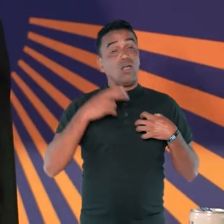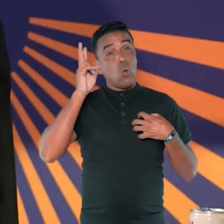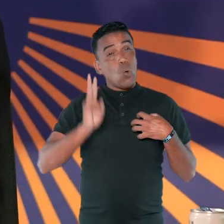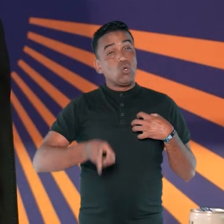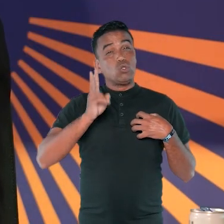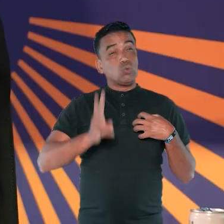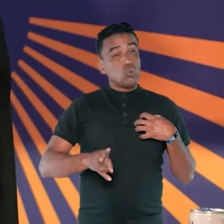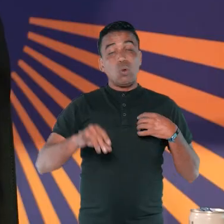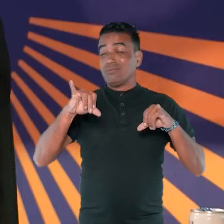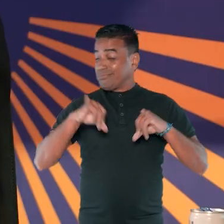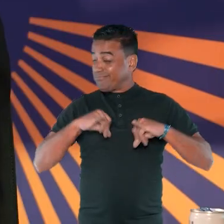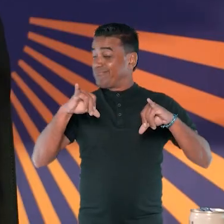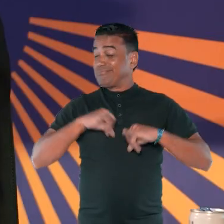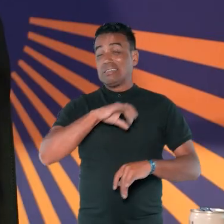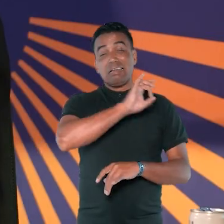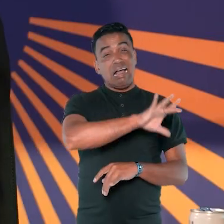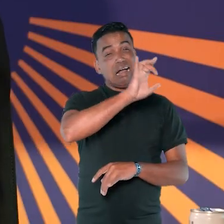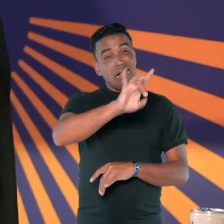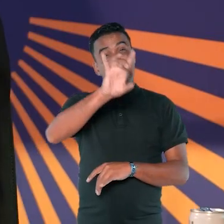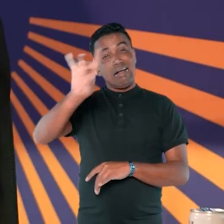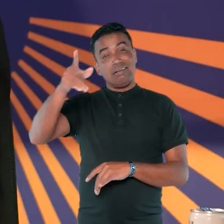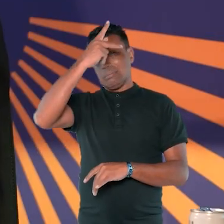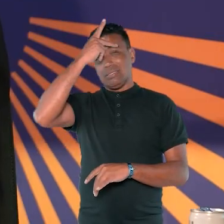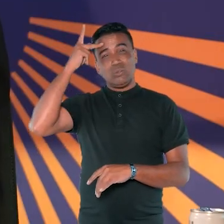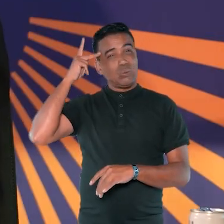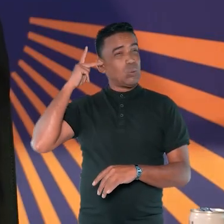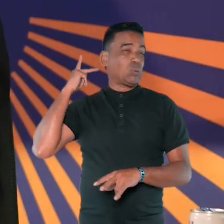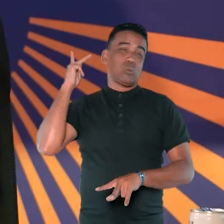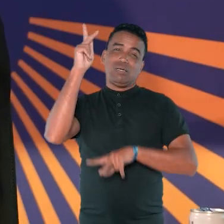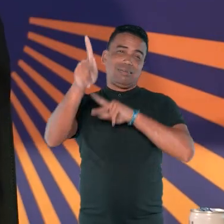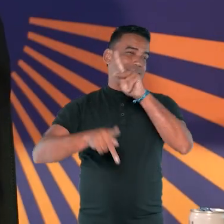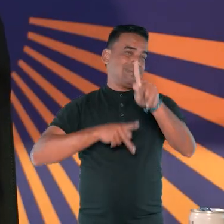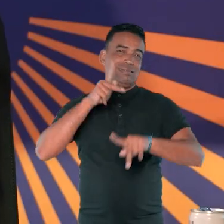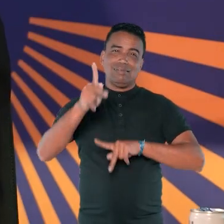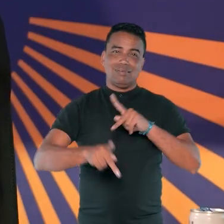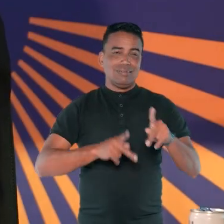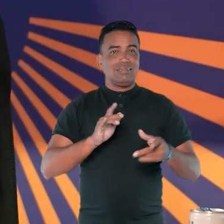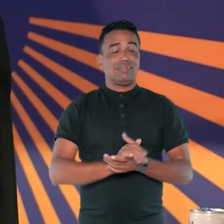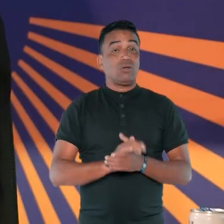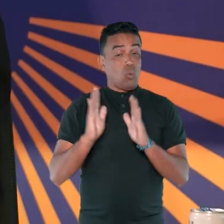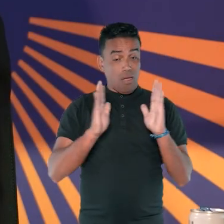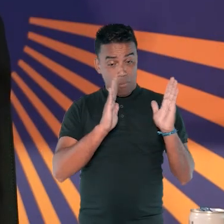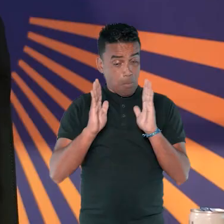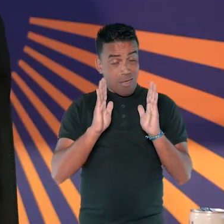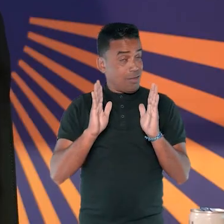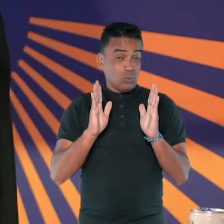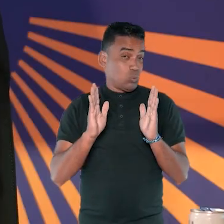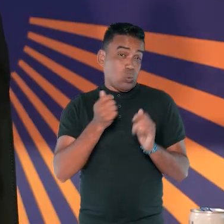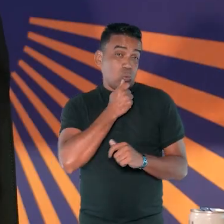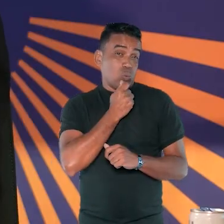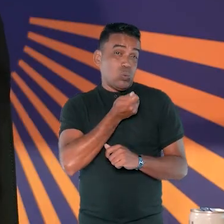cada um de nós. Não é um momento ainda de a gente ter